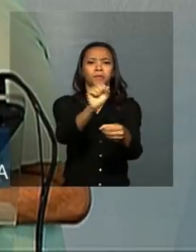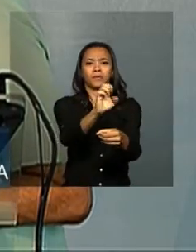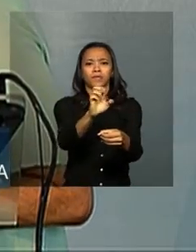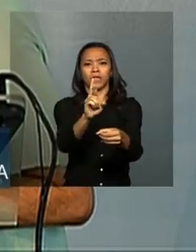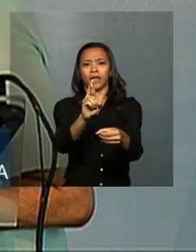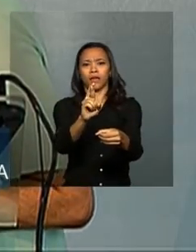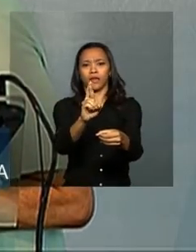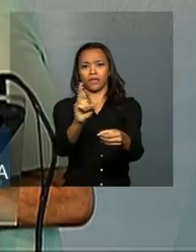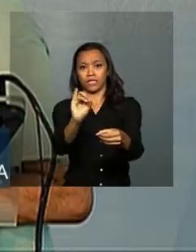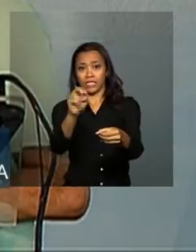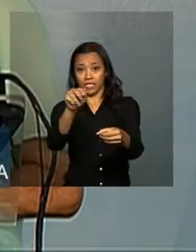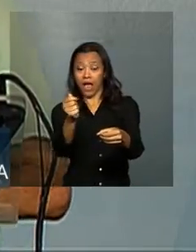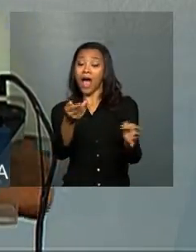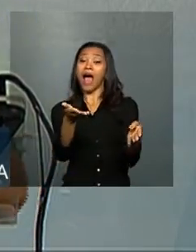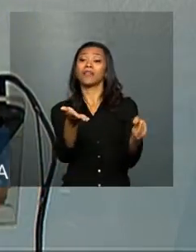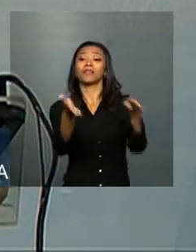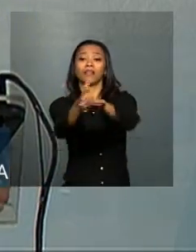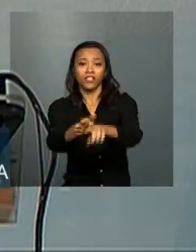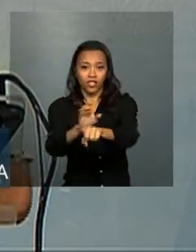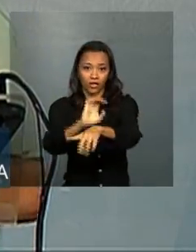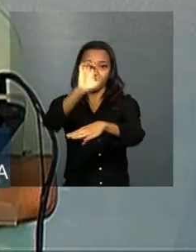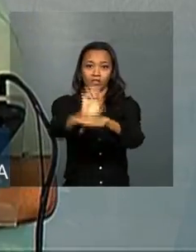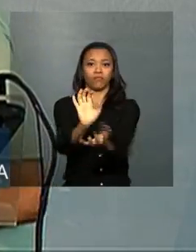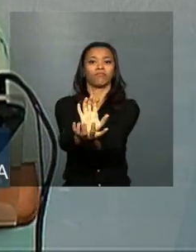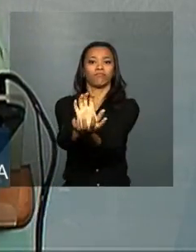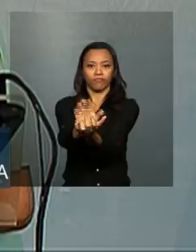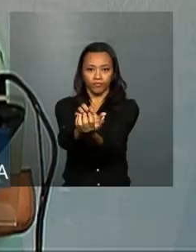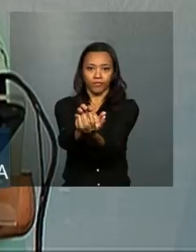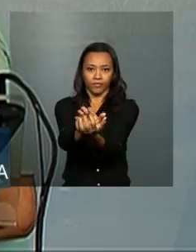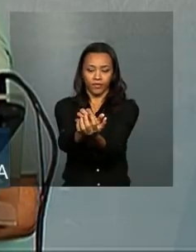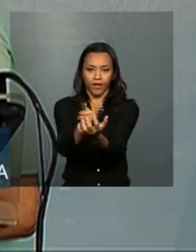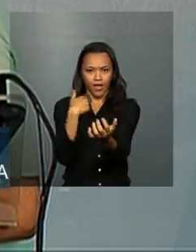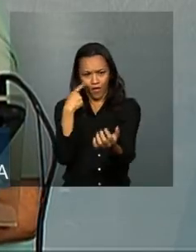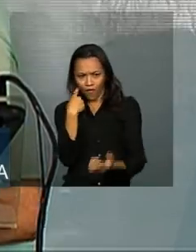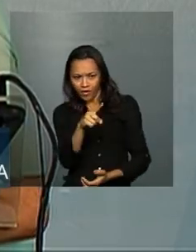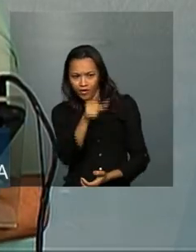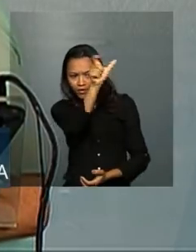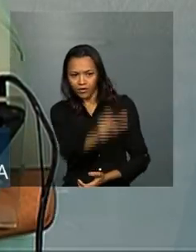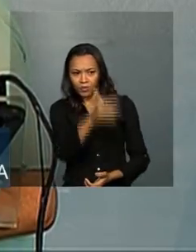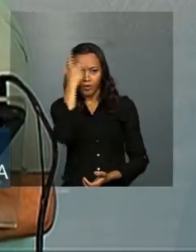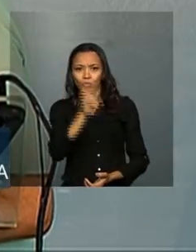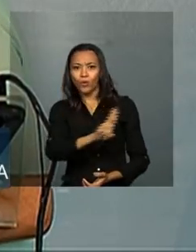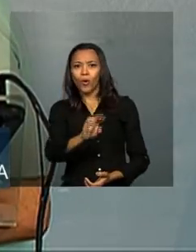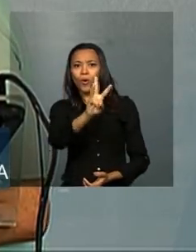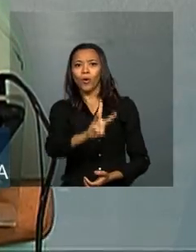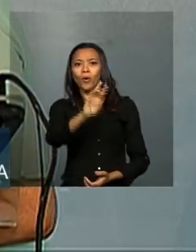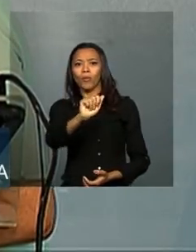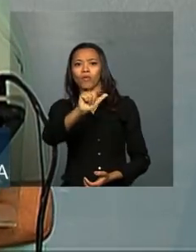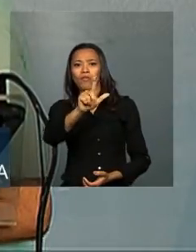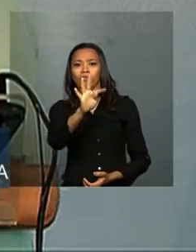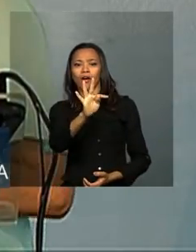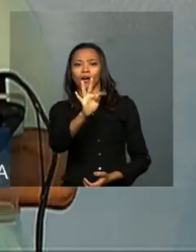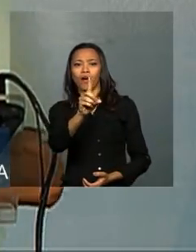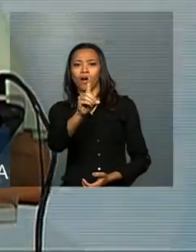na fronteira com Pernambuco. Eu acabo de ver o Valdir Pires pelo canto do olho.